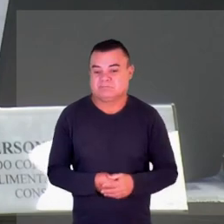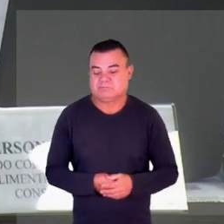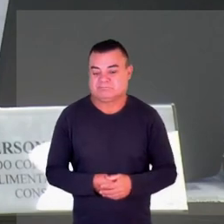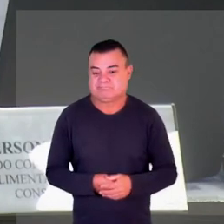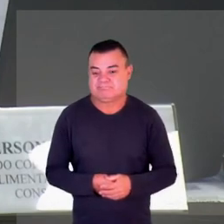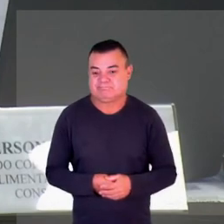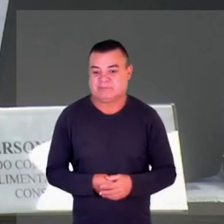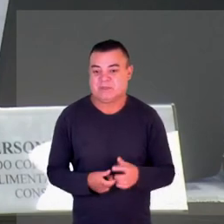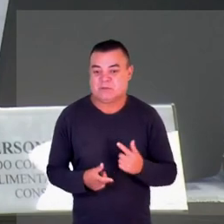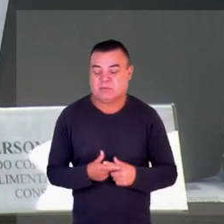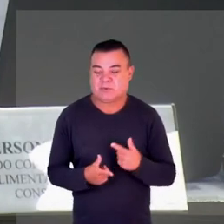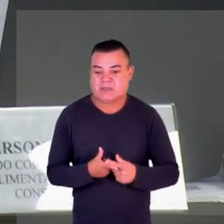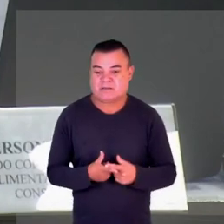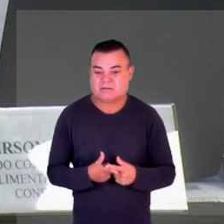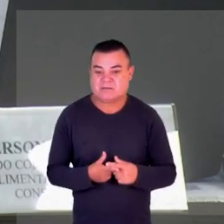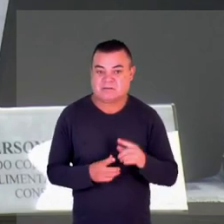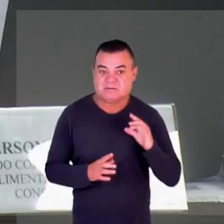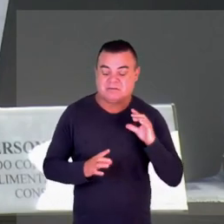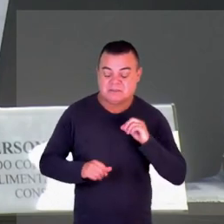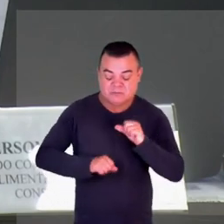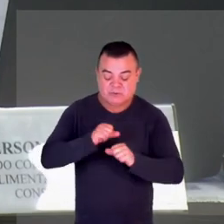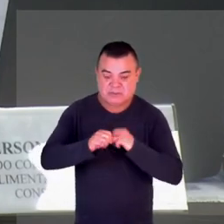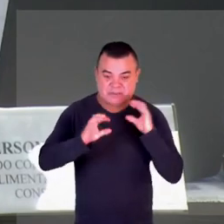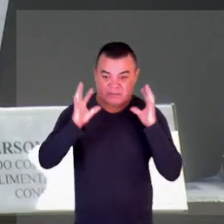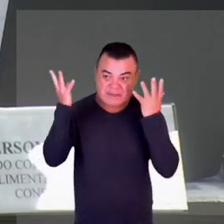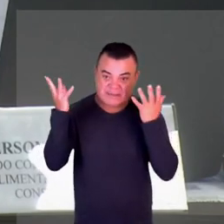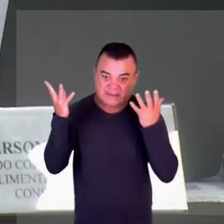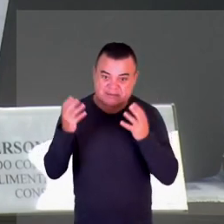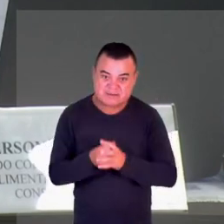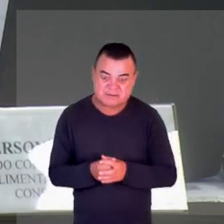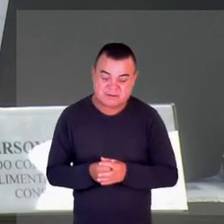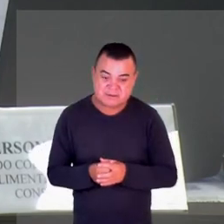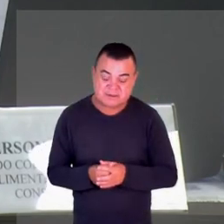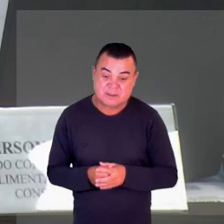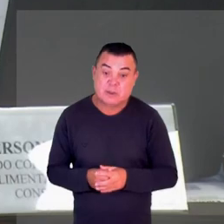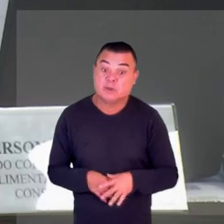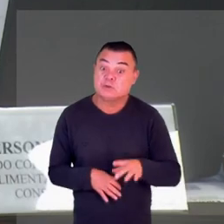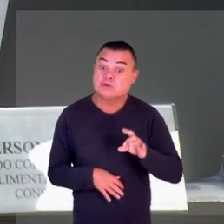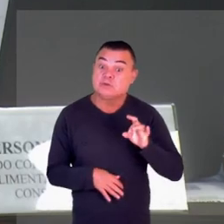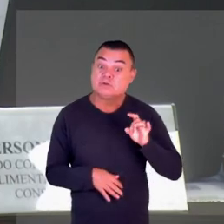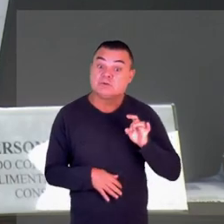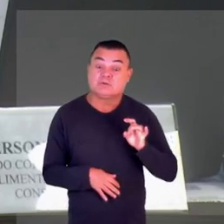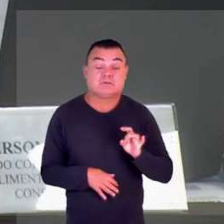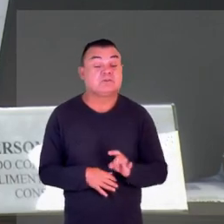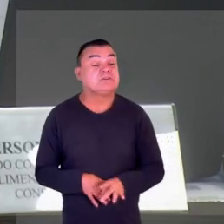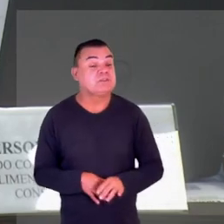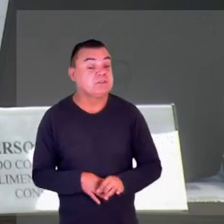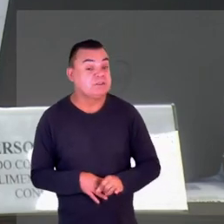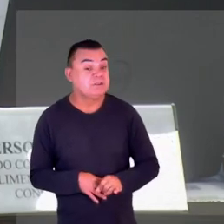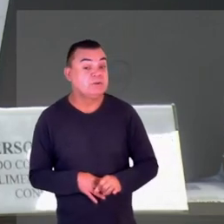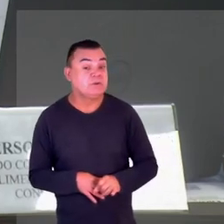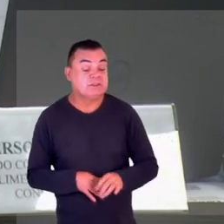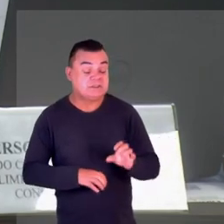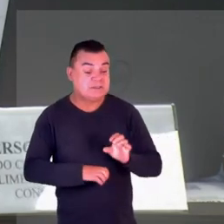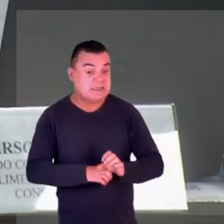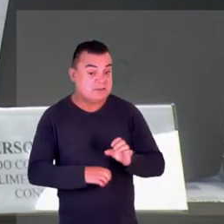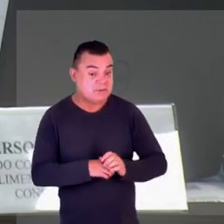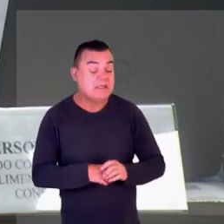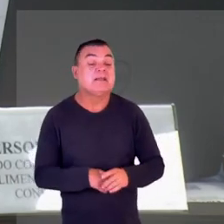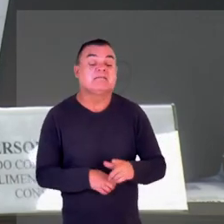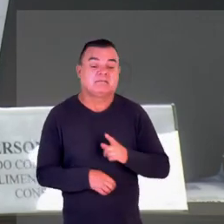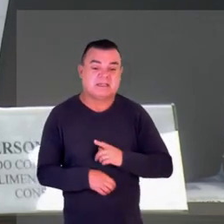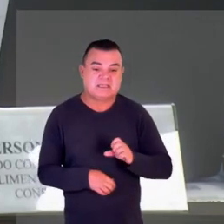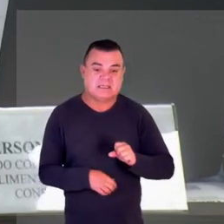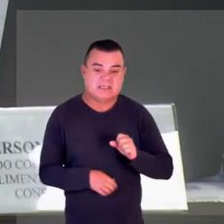decorrência inclusive dessa situação a única forma se você o estado tem o estoques reguladores ele vai colocar no mercado vai equilibrar e